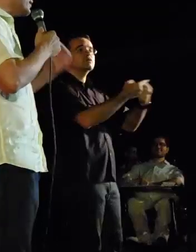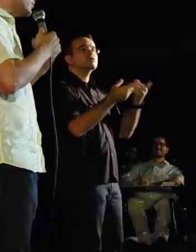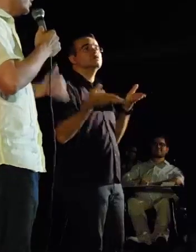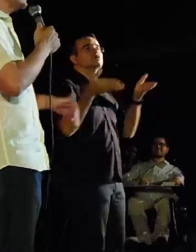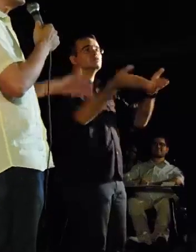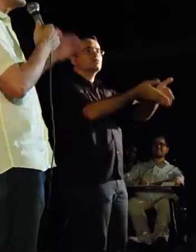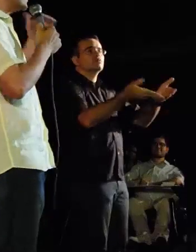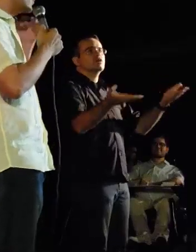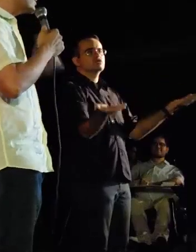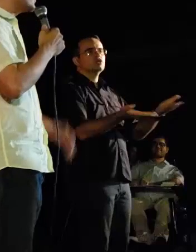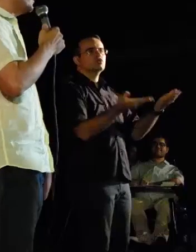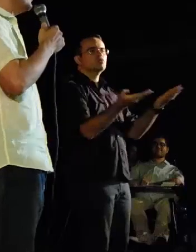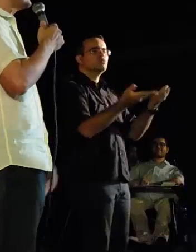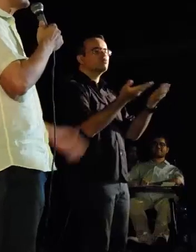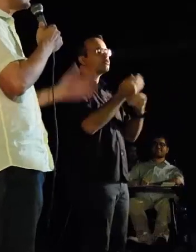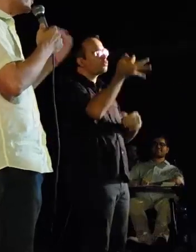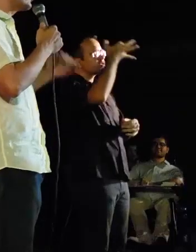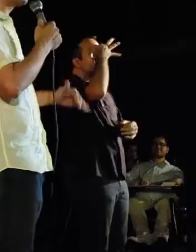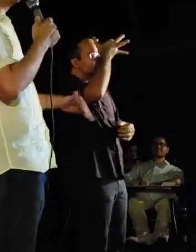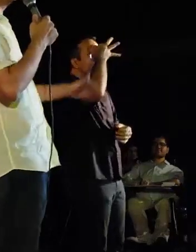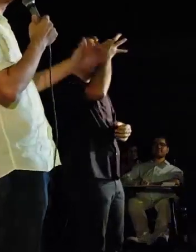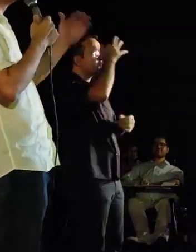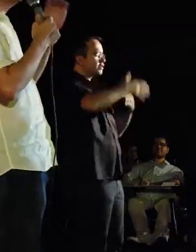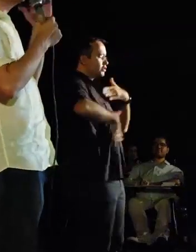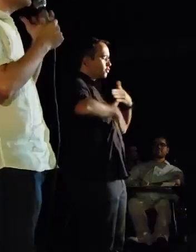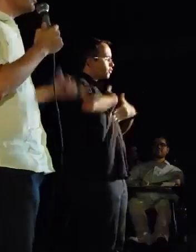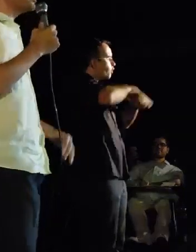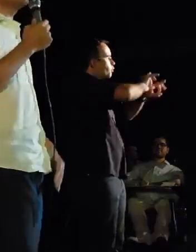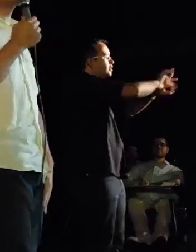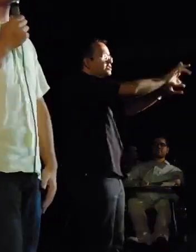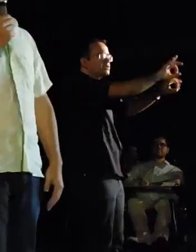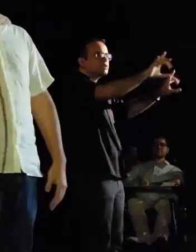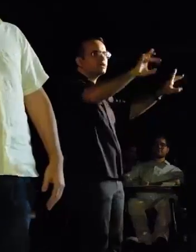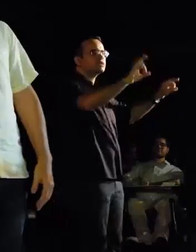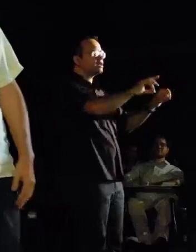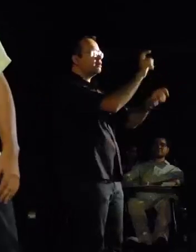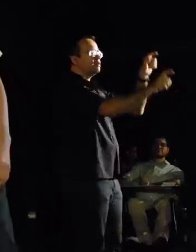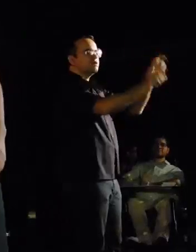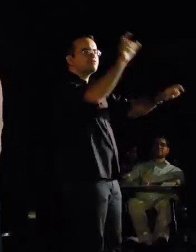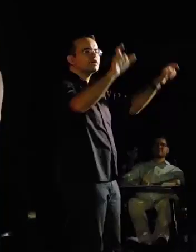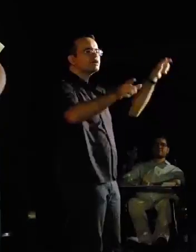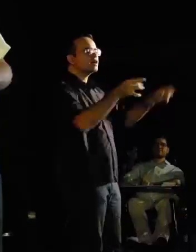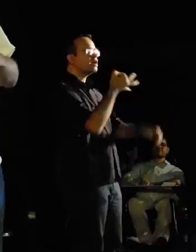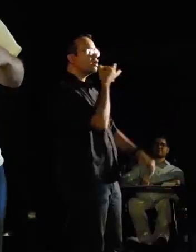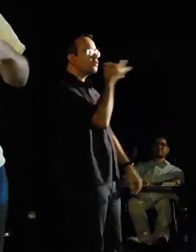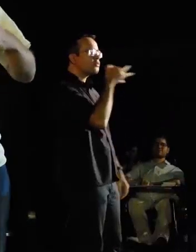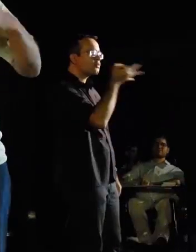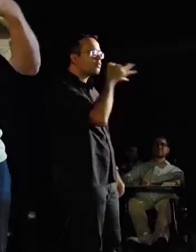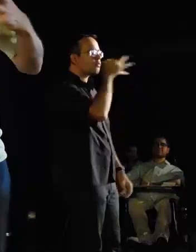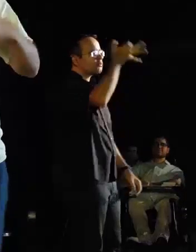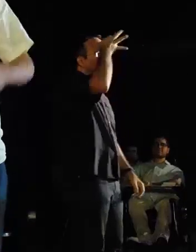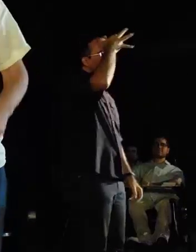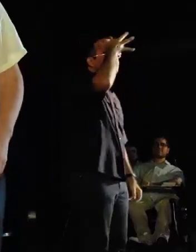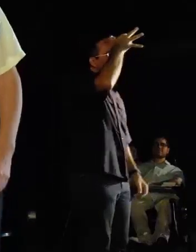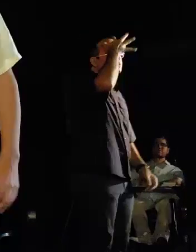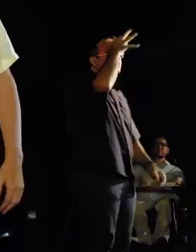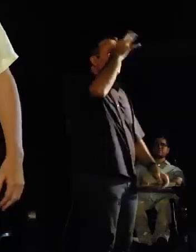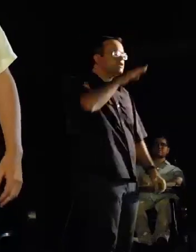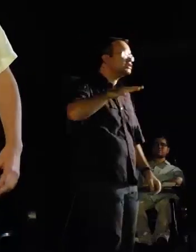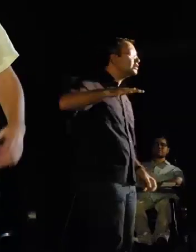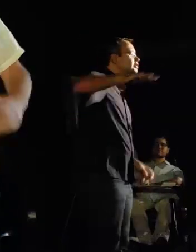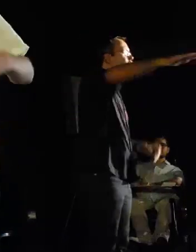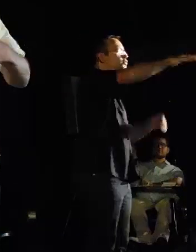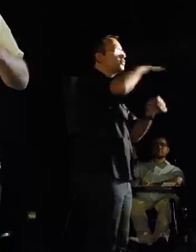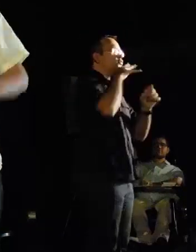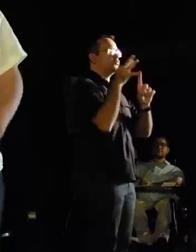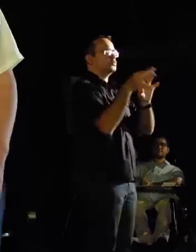ideias entre nós, nas nossas mentes, nos nossos corpos, nas nossas individualidades e subjetividades, mas, sobretudo, no coletivo que somos